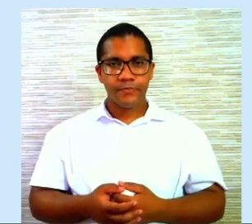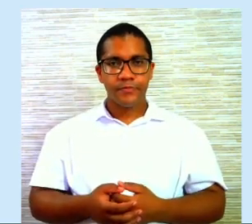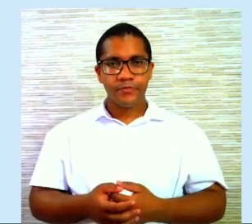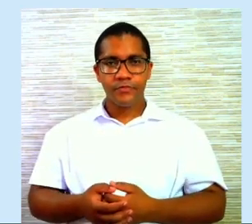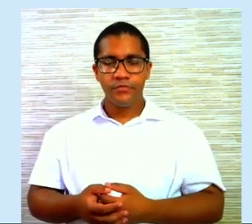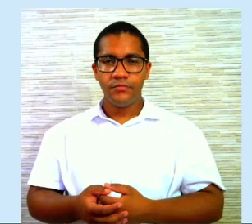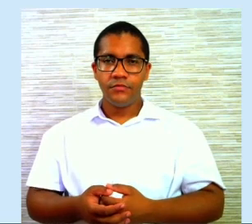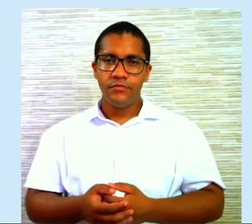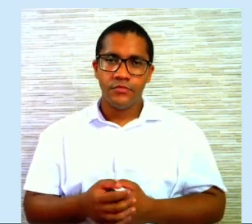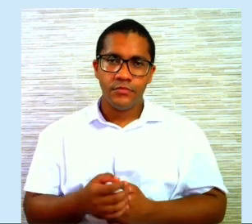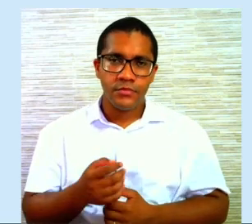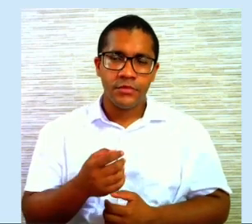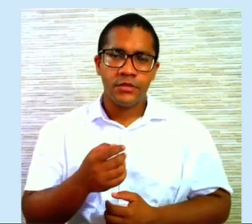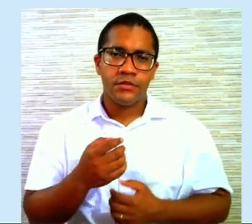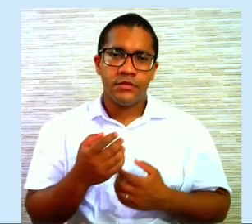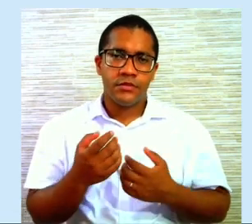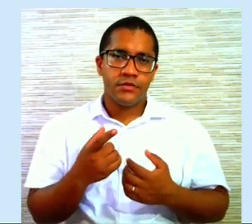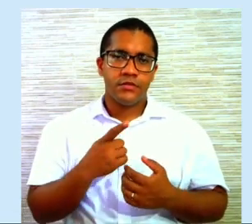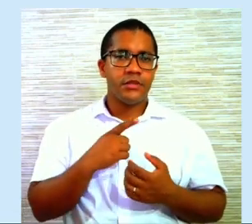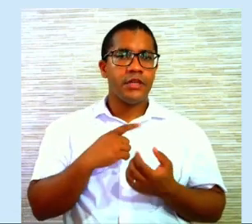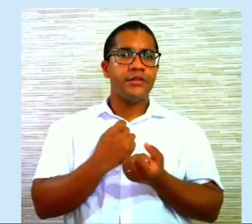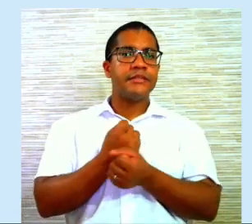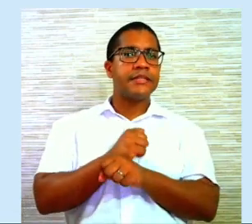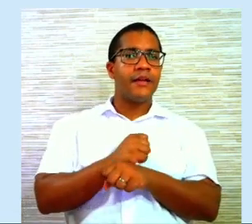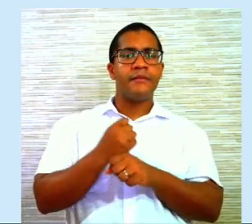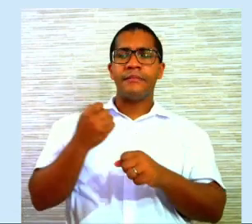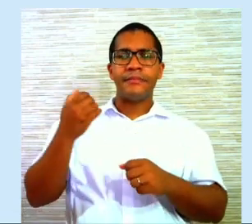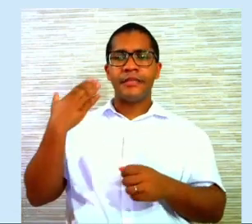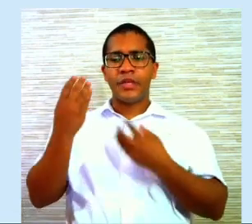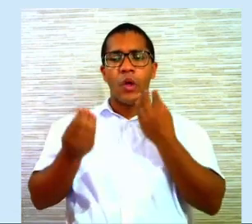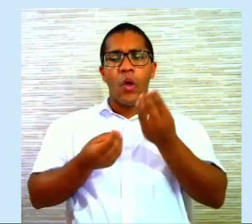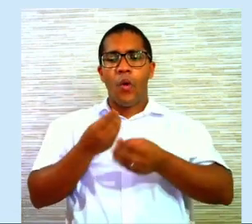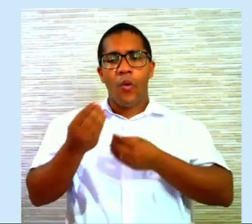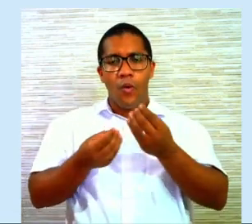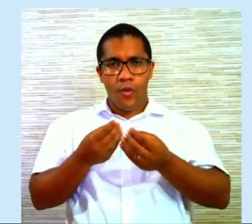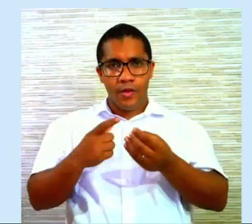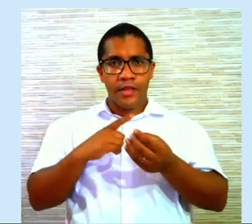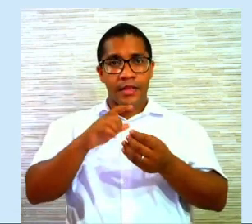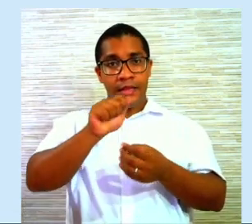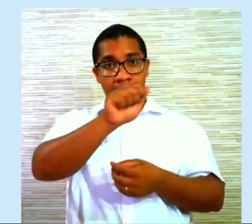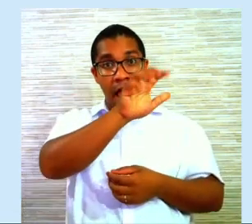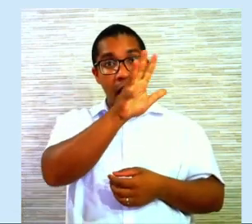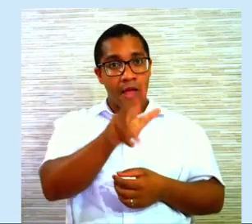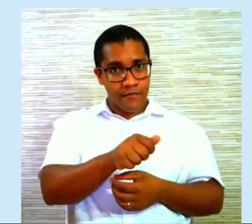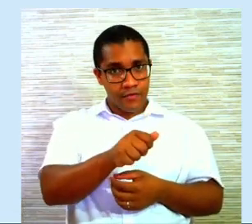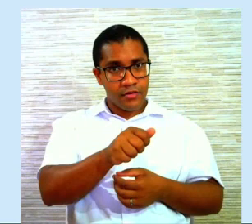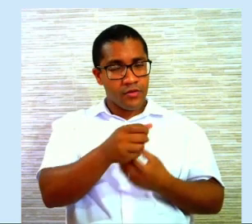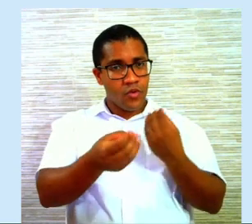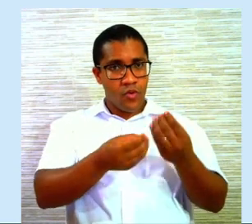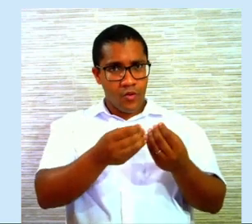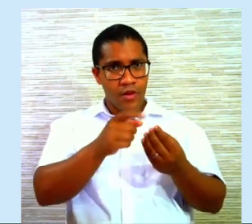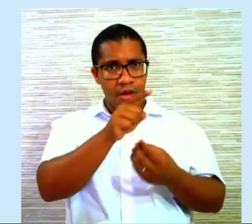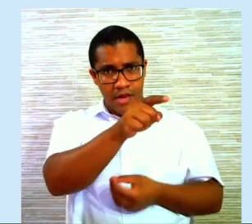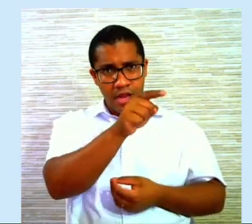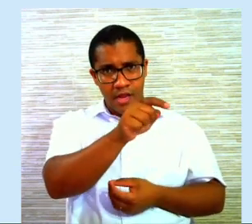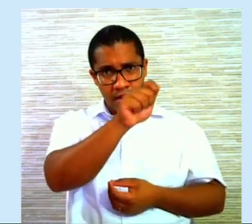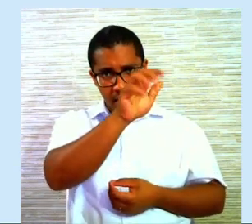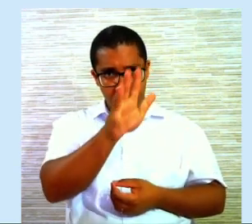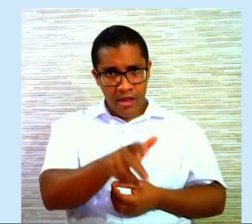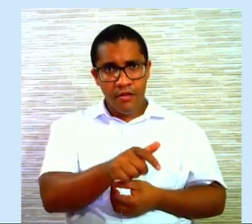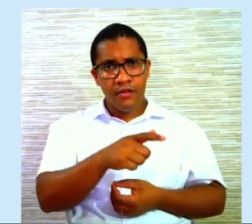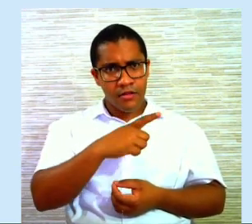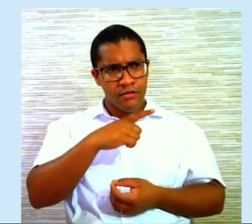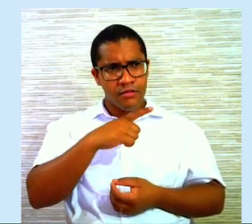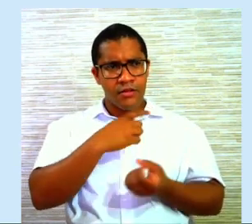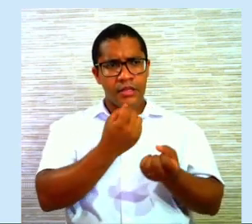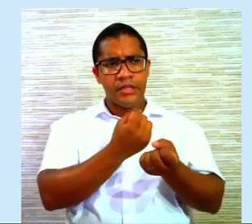Ocorreu em tempos mais remotos. Ou seja, a escravidão no Atlântico, na realidade, pelos africanos. Primeiro, na África, a